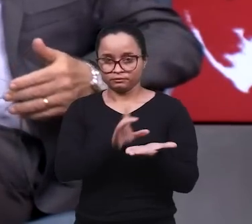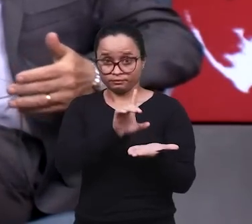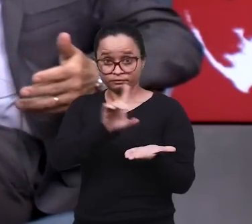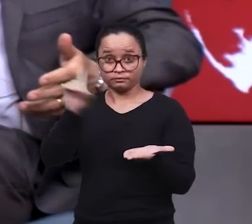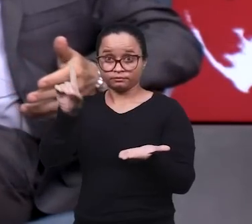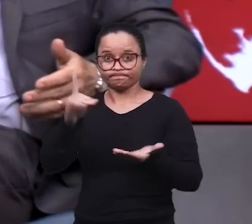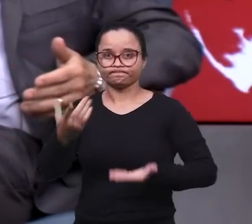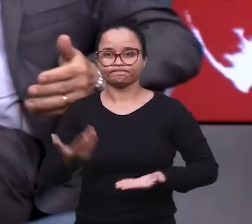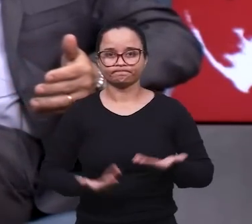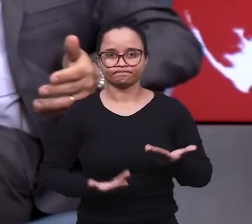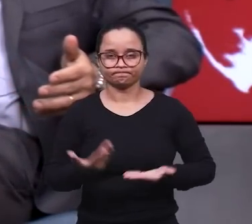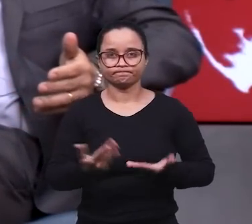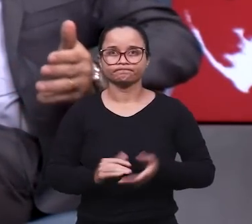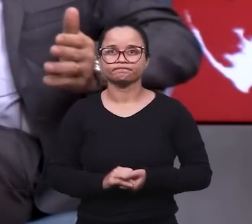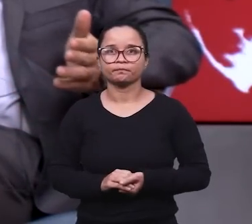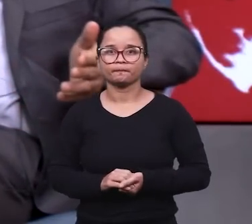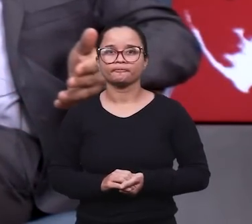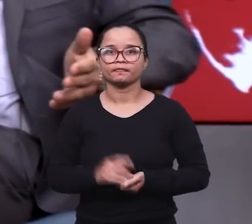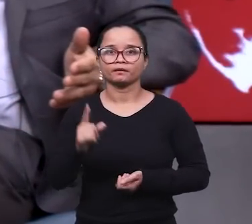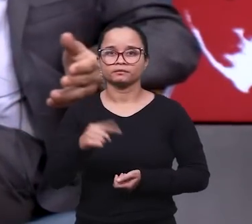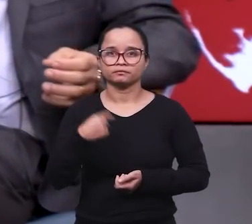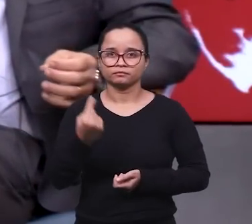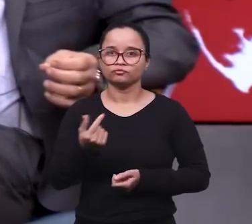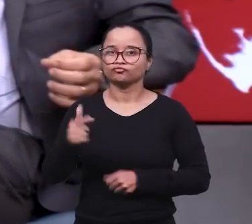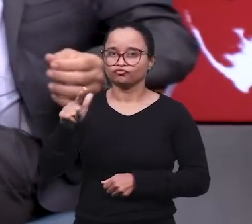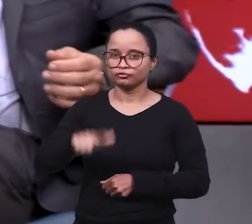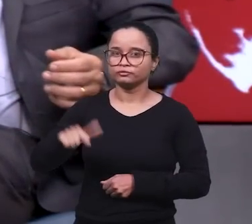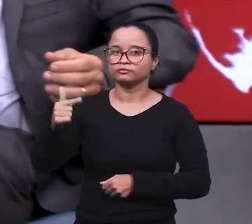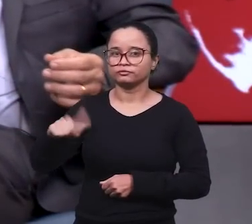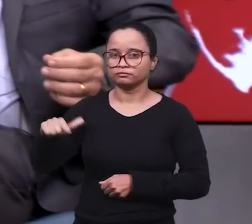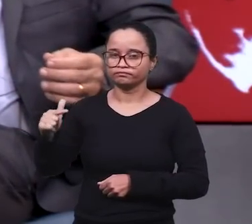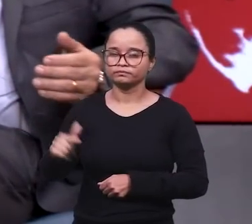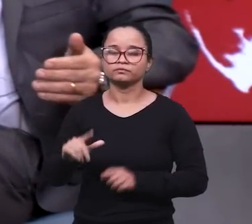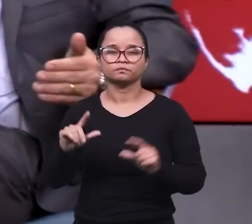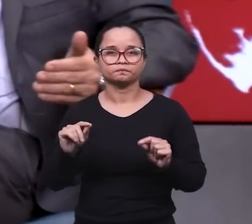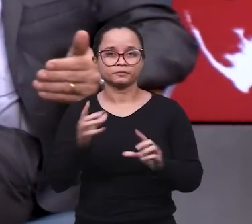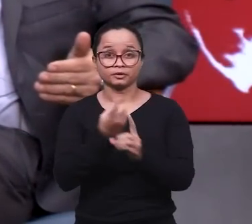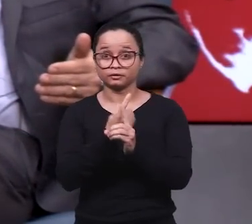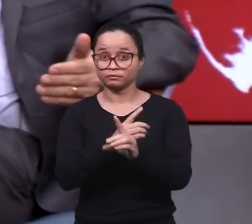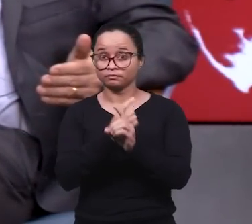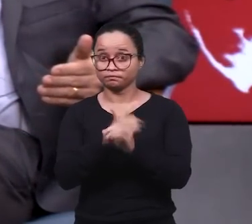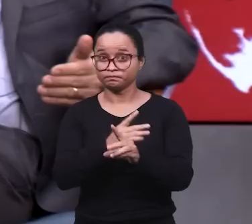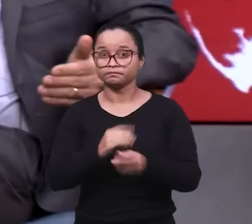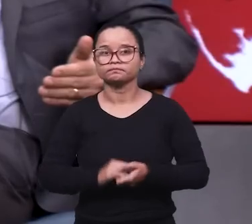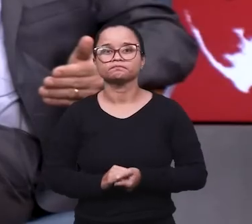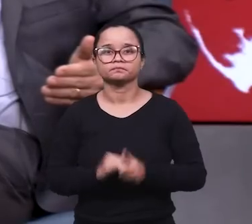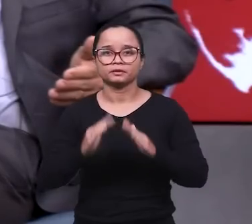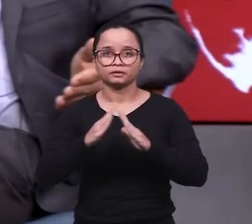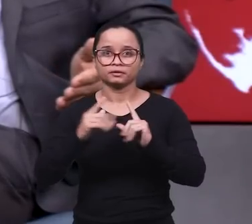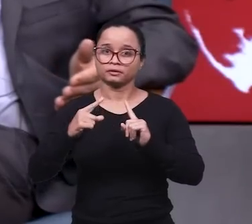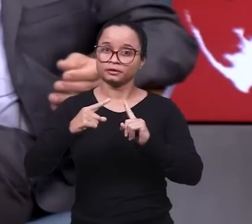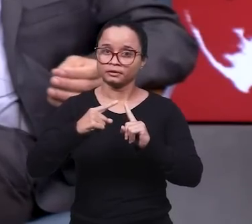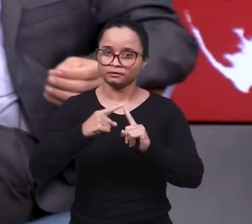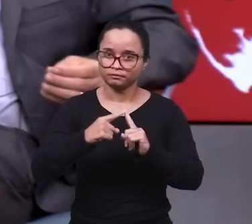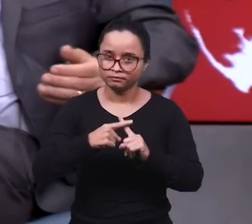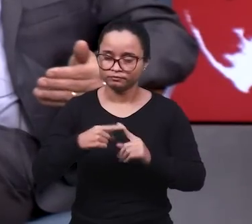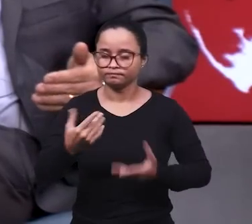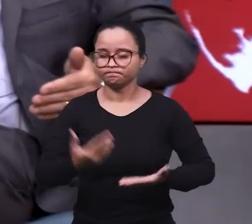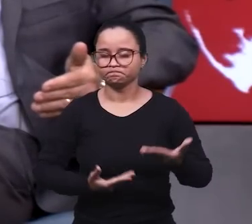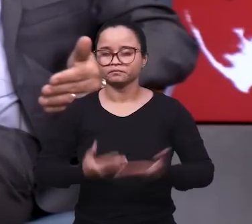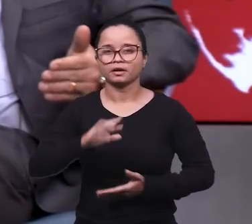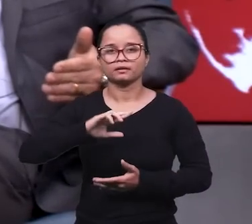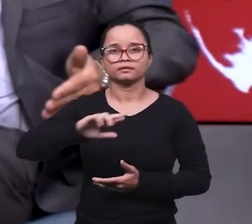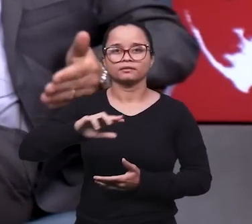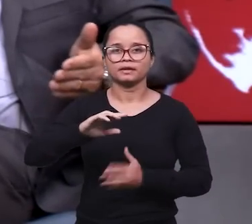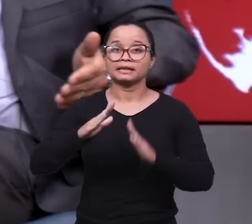doutrina da igreja. E nós sempre repetimos que a doutrina da igreja não é a